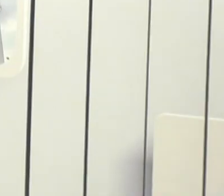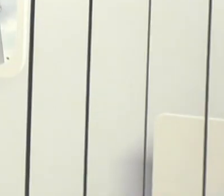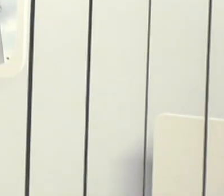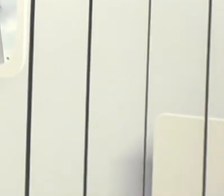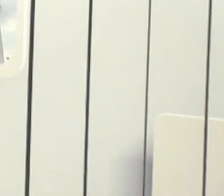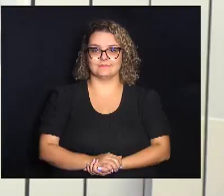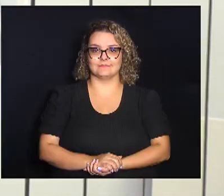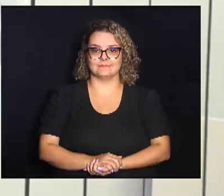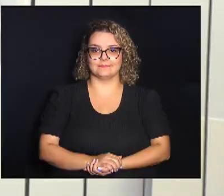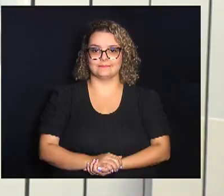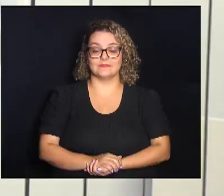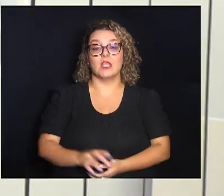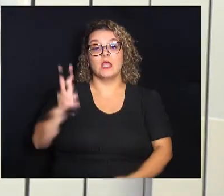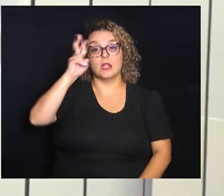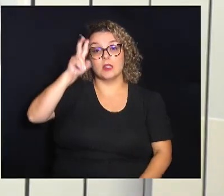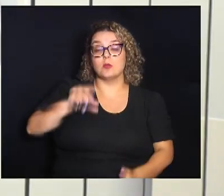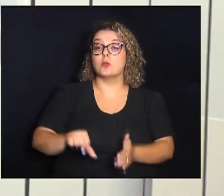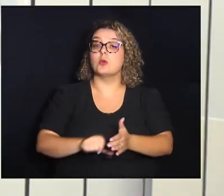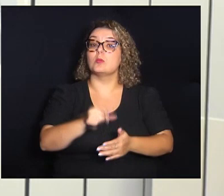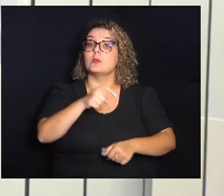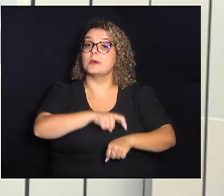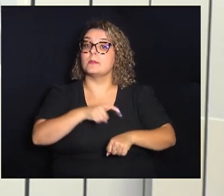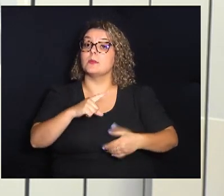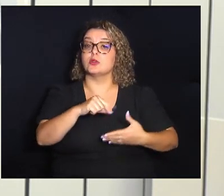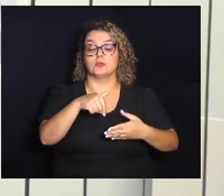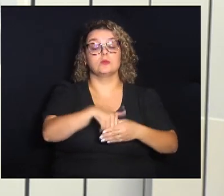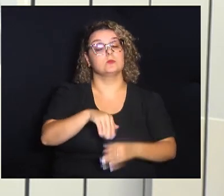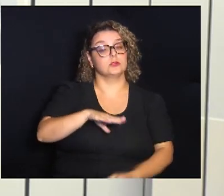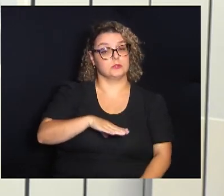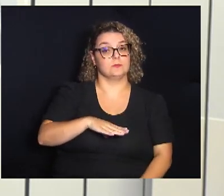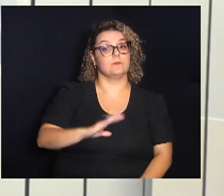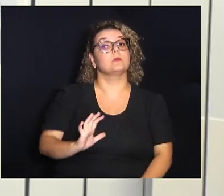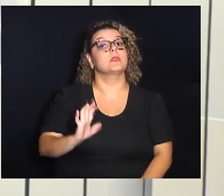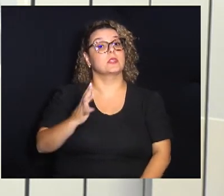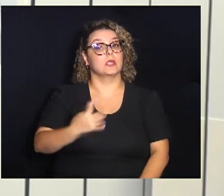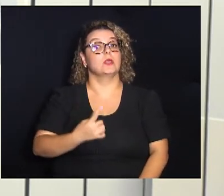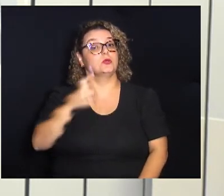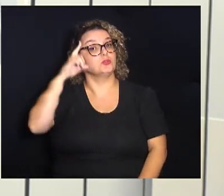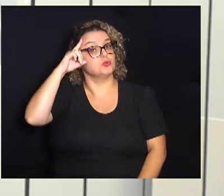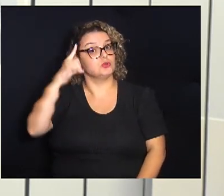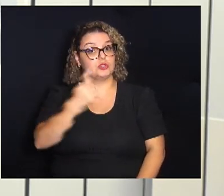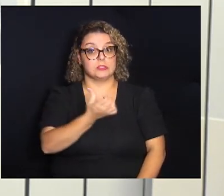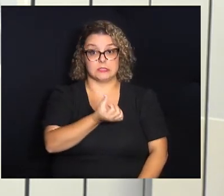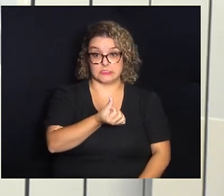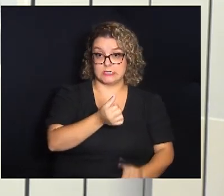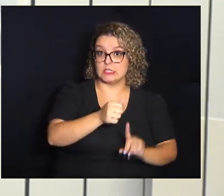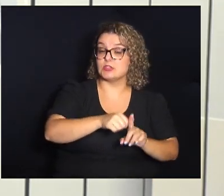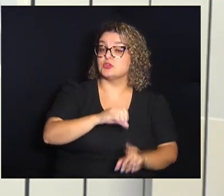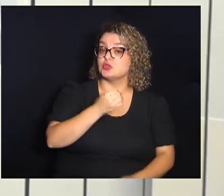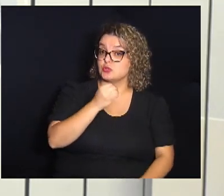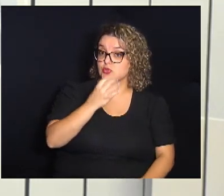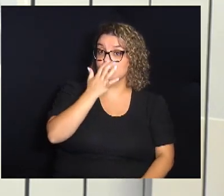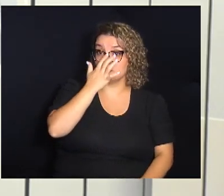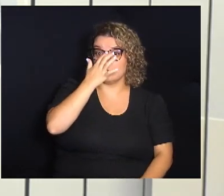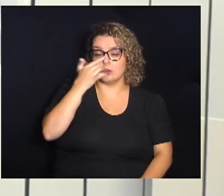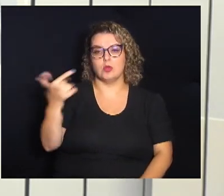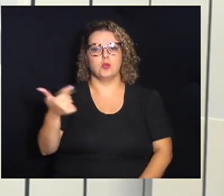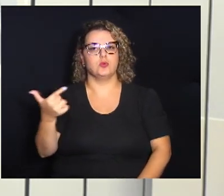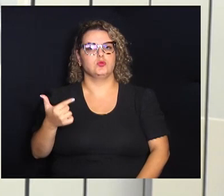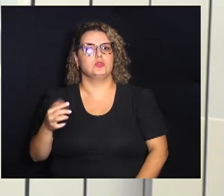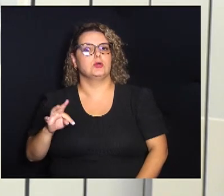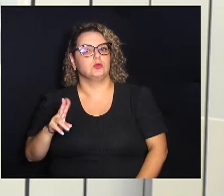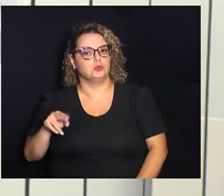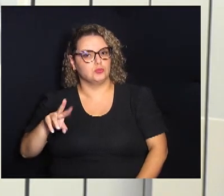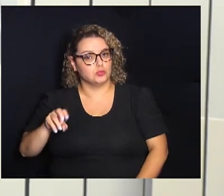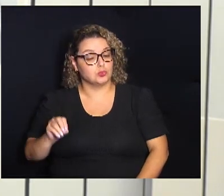Lembrando que o primeiro turno das eleições municipais acontece no dia 6 de outubro. Já o segundo turno,